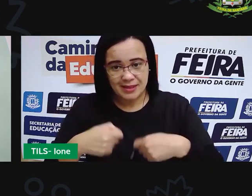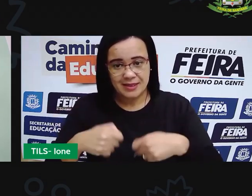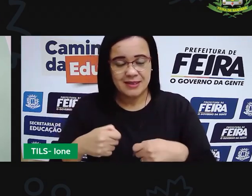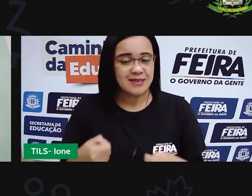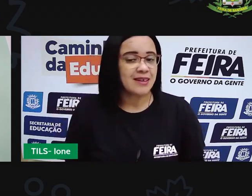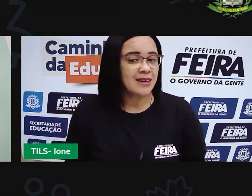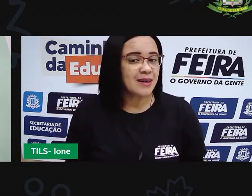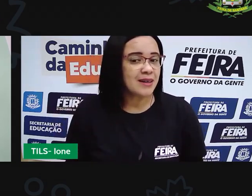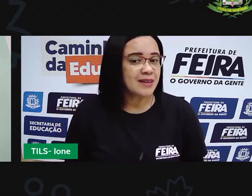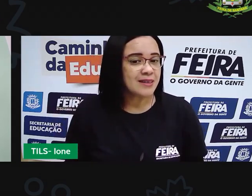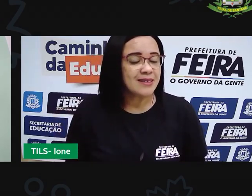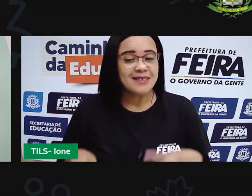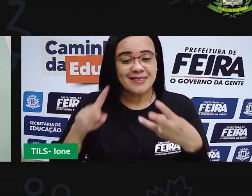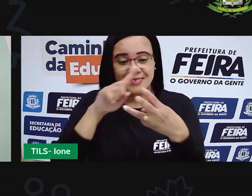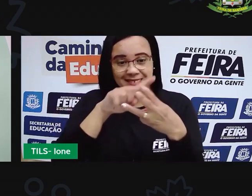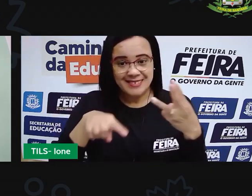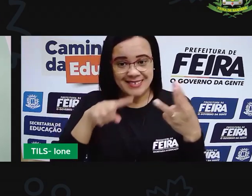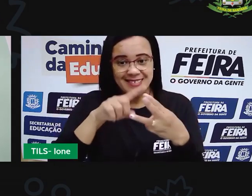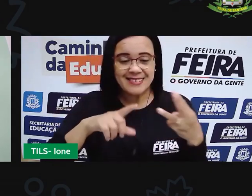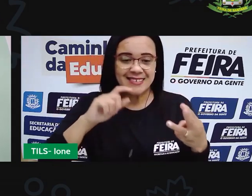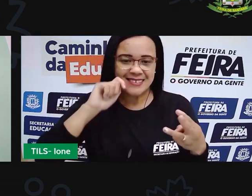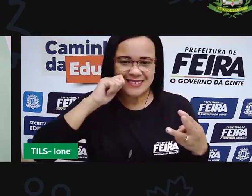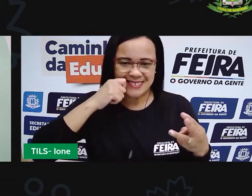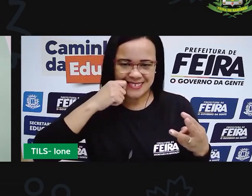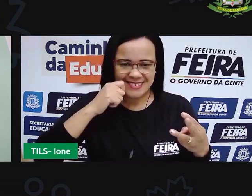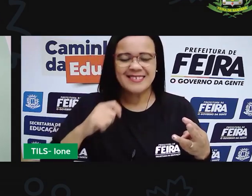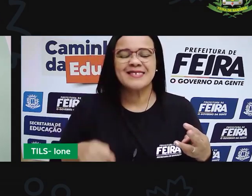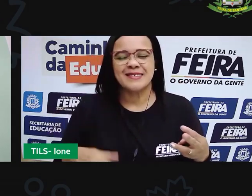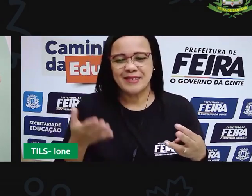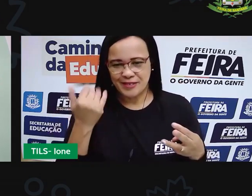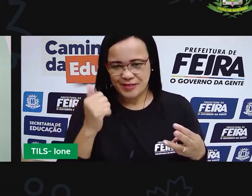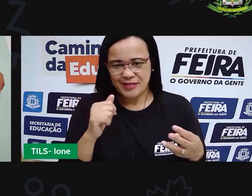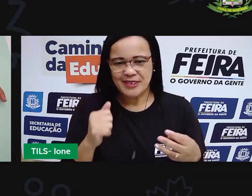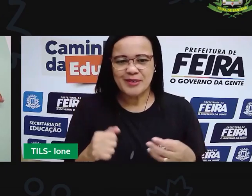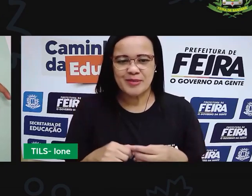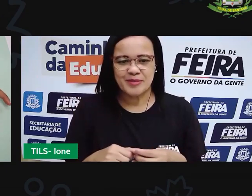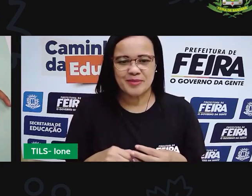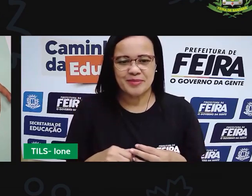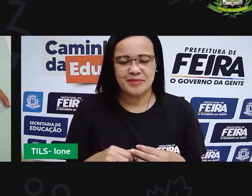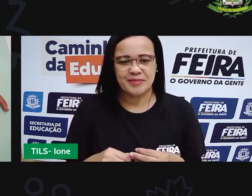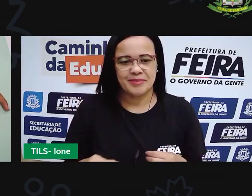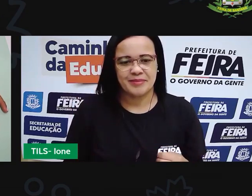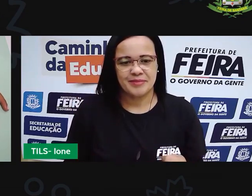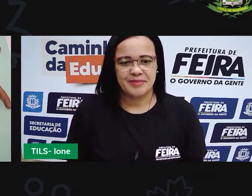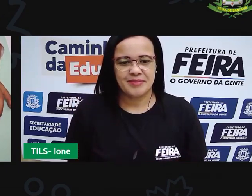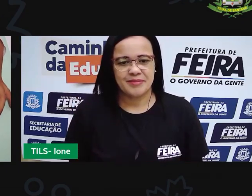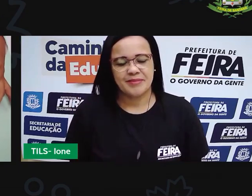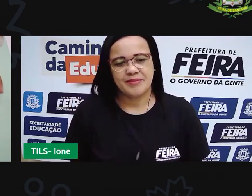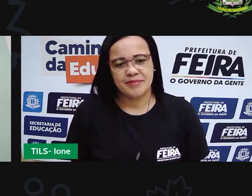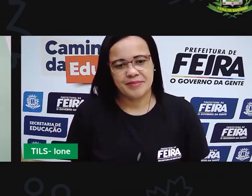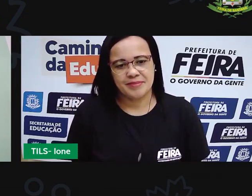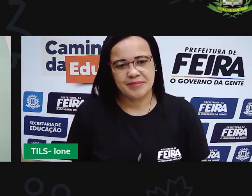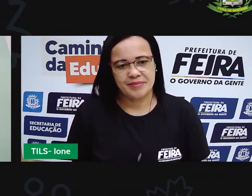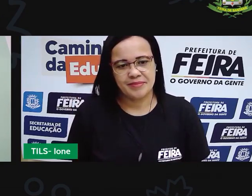triângulo? Para fazer um triângulo, a gente vai precisar de quantos palitos?